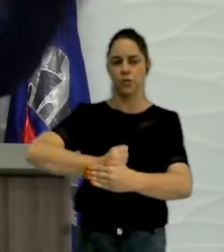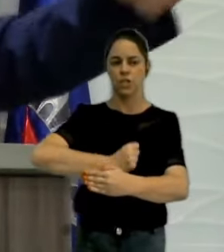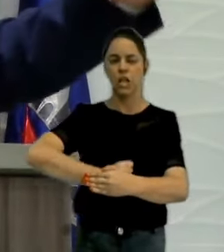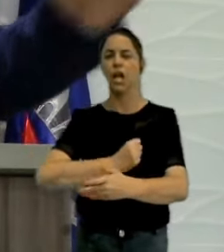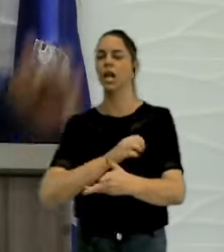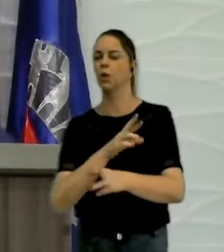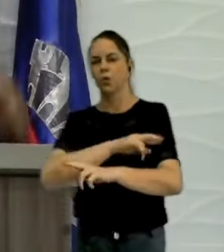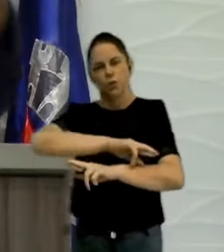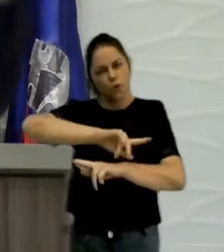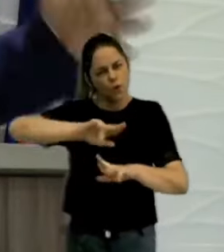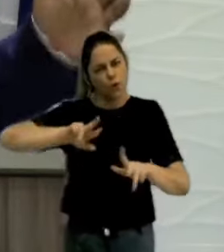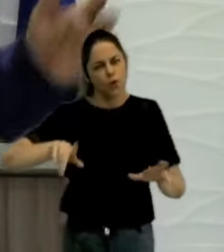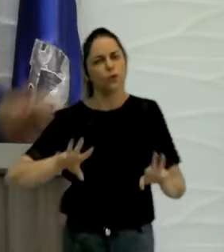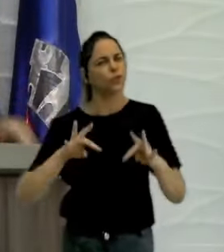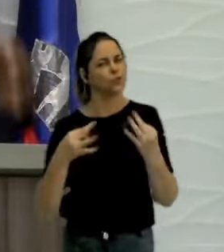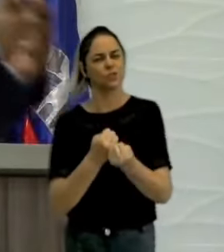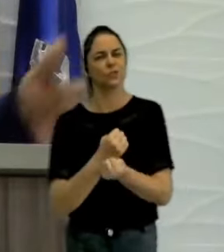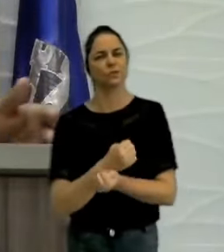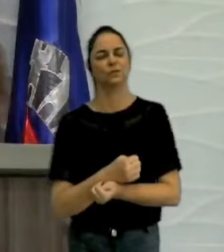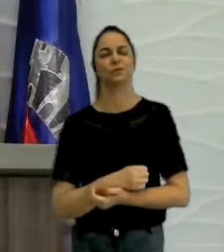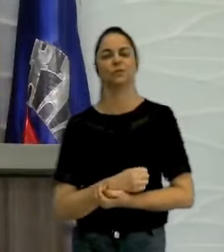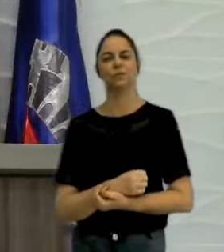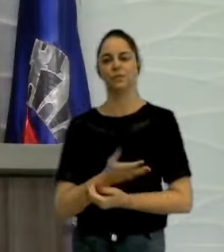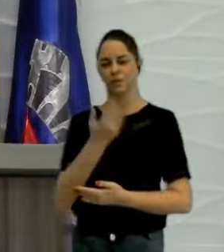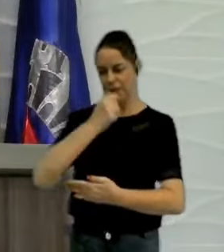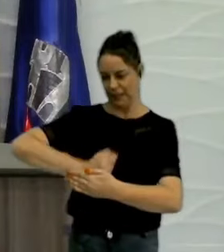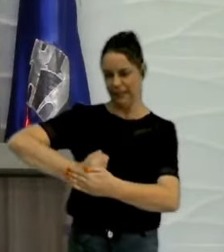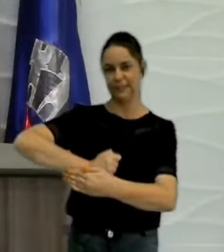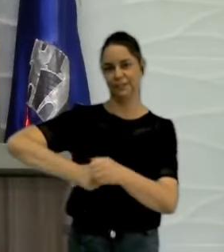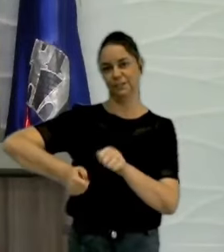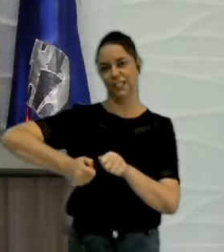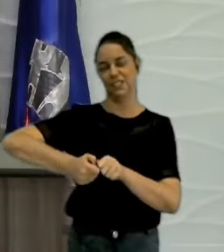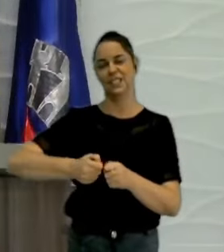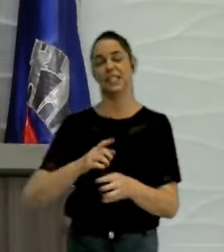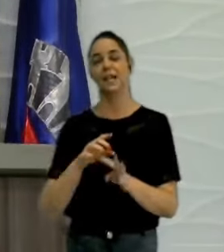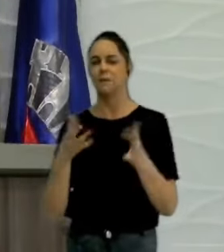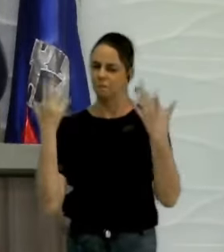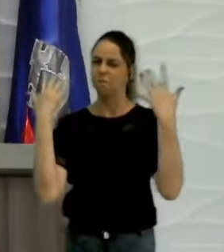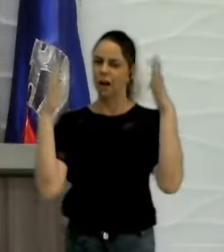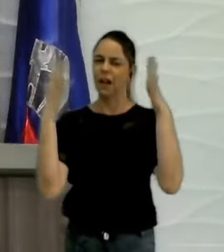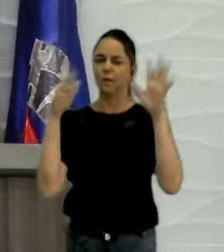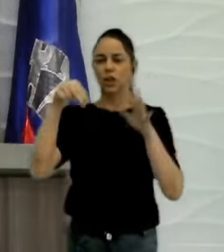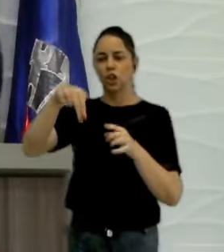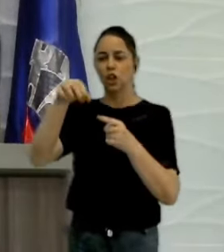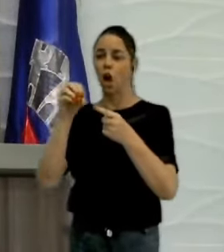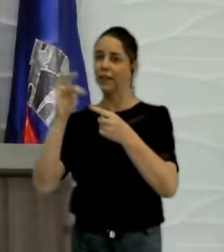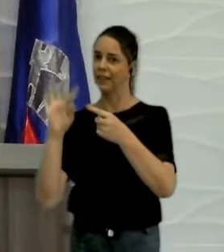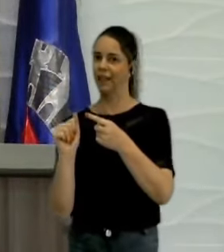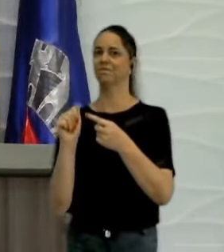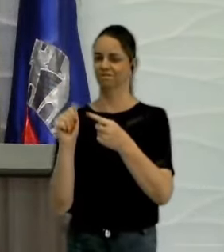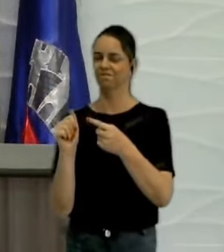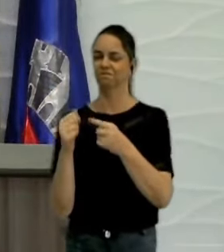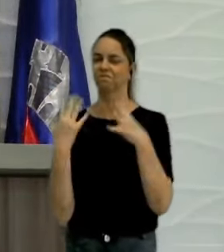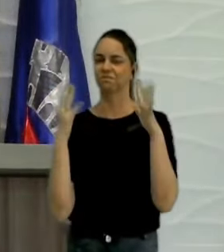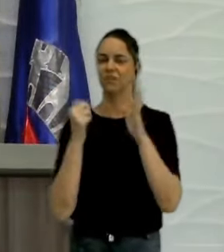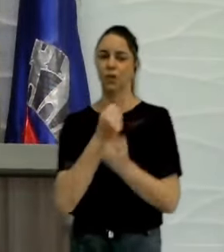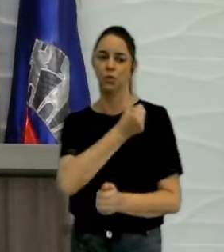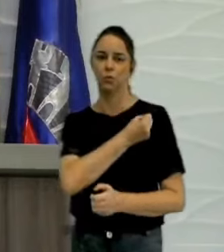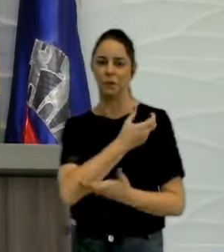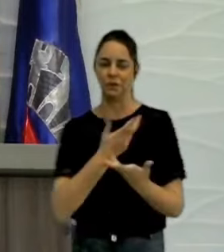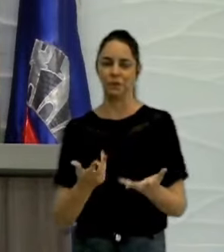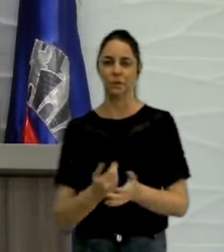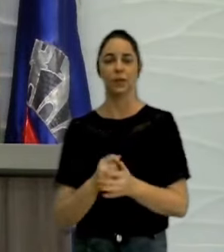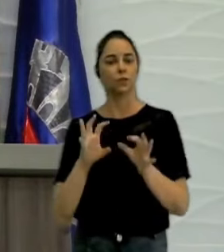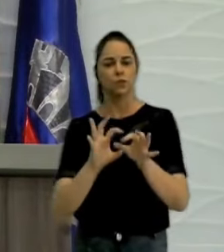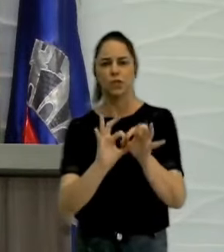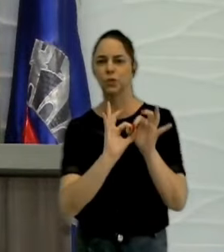cozinheiro, todos, merendeiros, todos estão de parabéns pelas notas, porque isso é um conjunto, é todo mundo unido